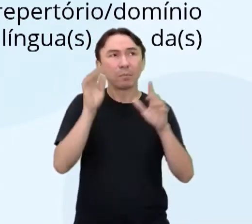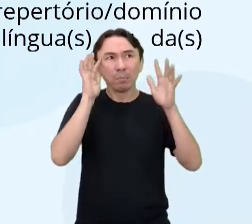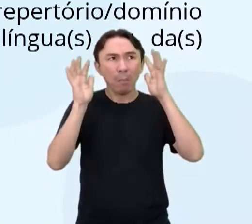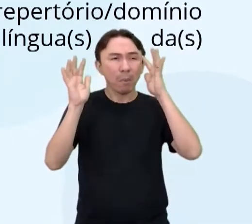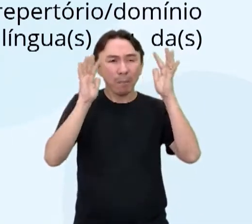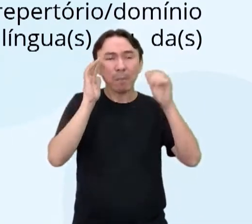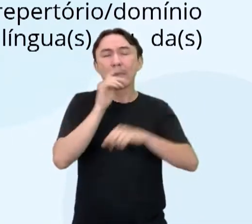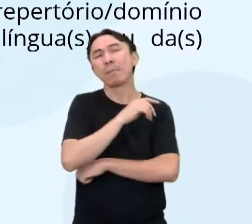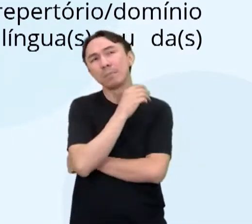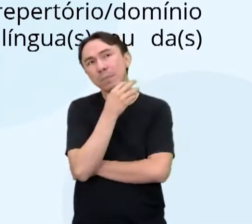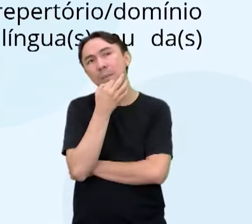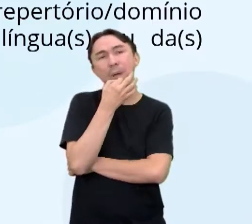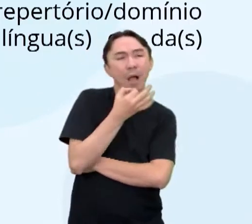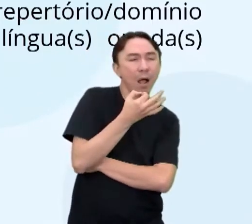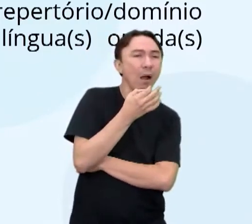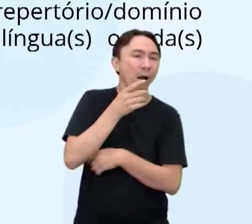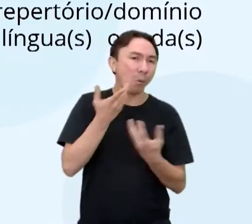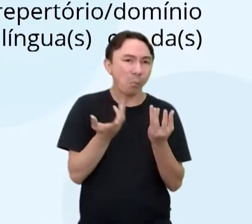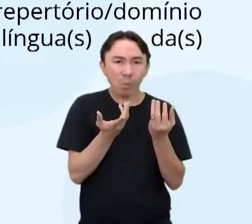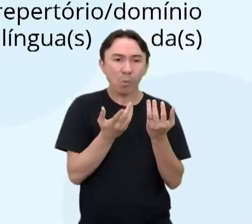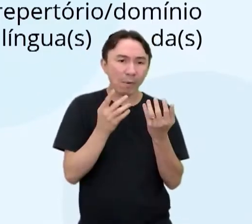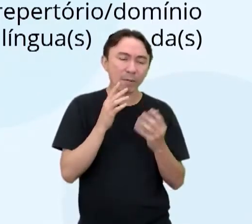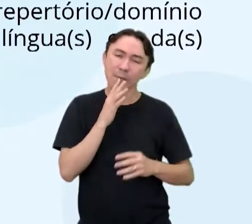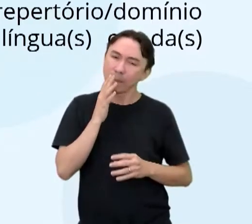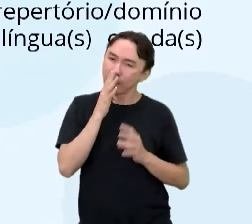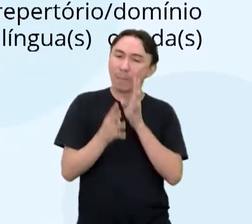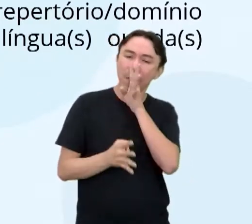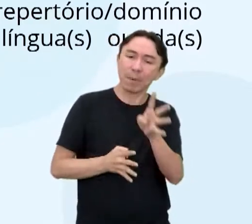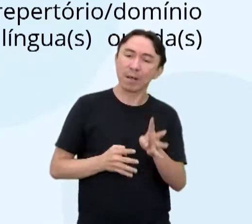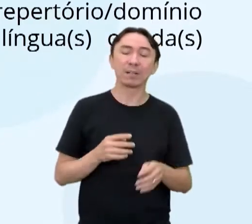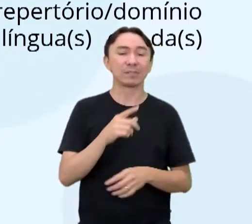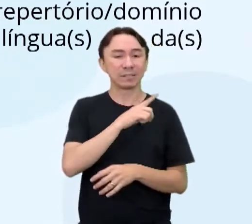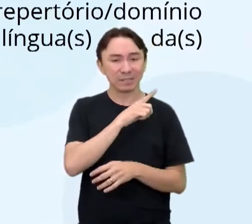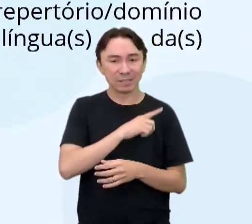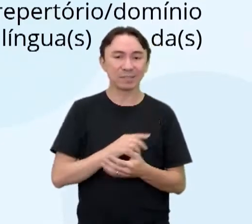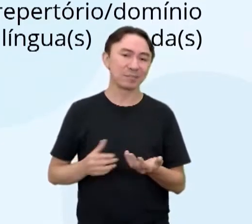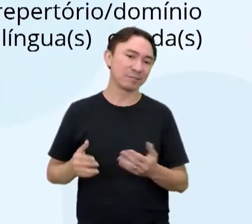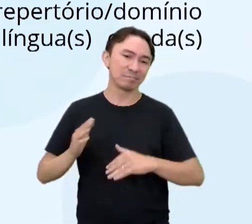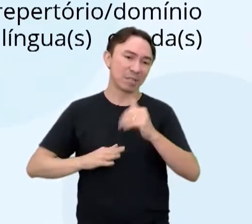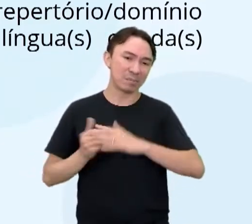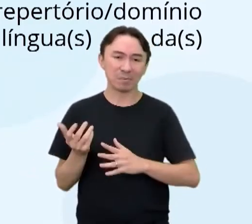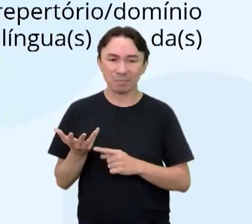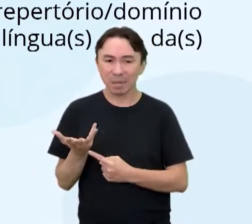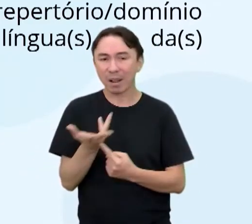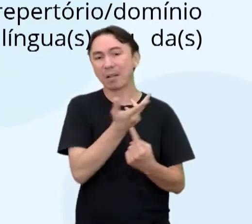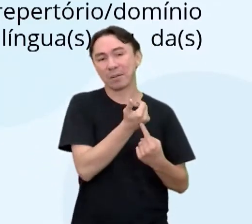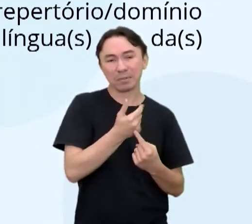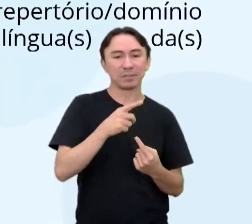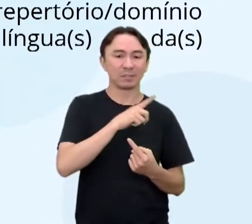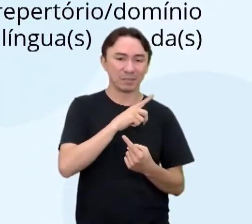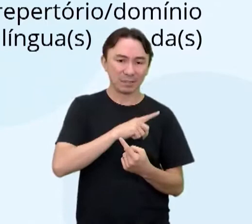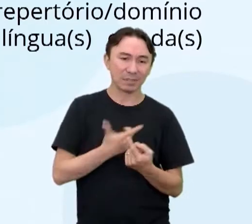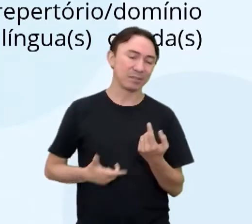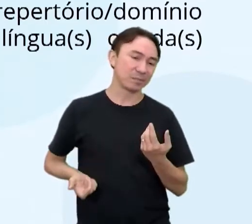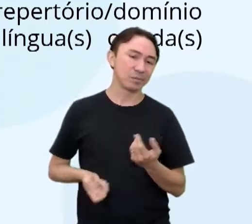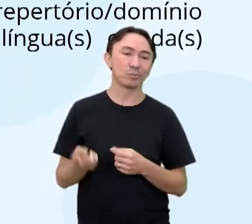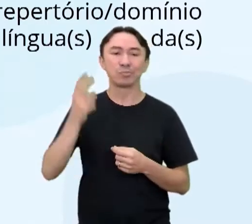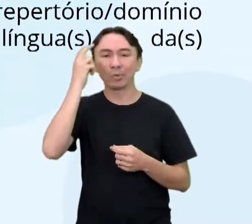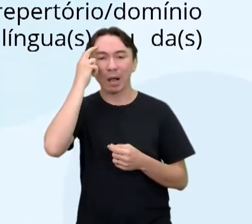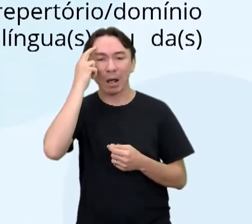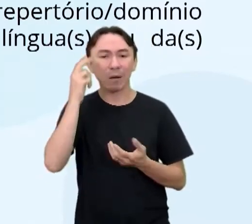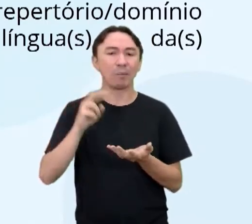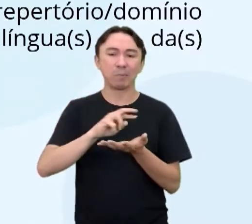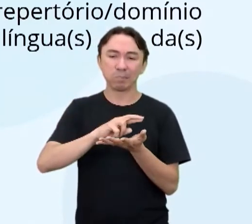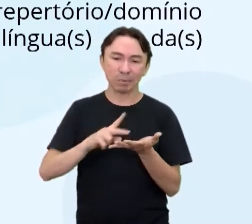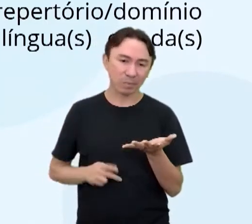ou eventos de diferentes práticas artísticas, culturais, corporais, ampliando o repertório de domínio